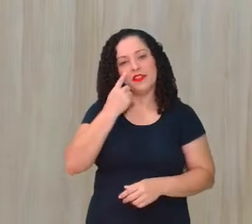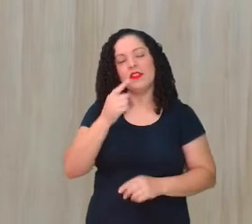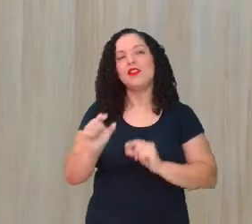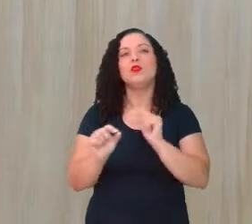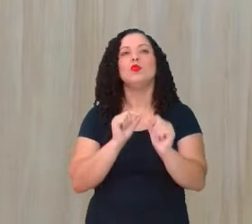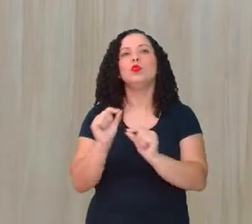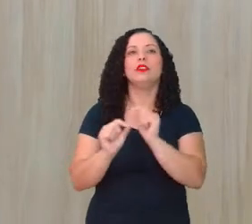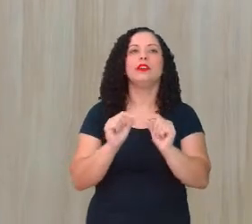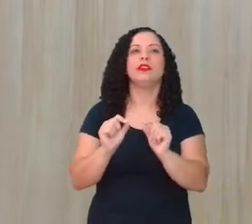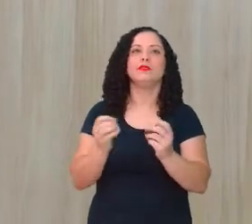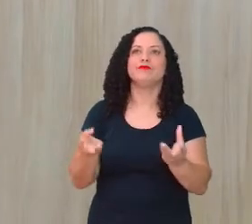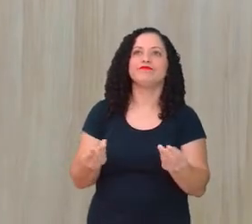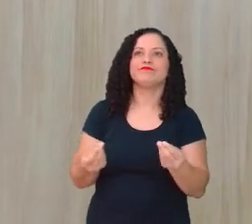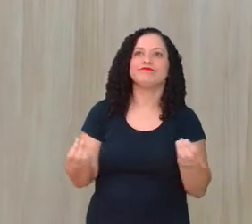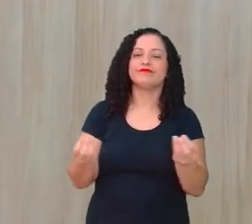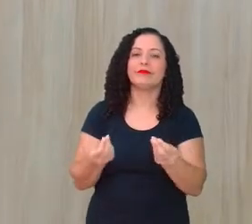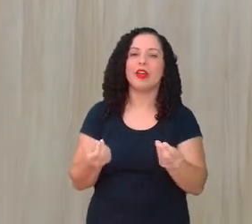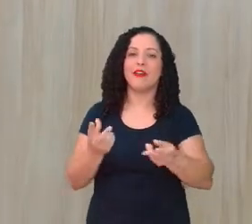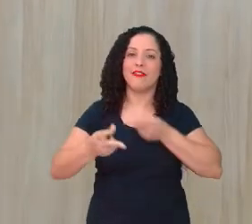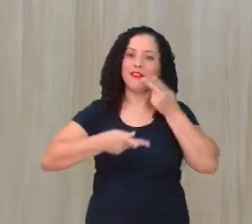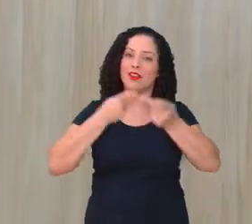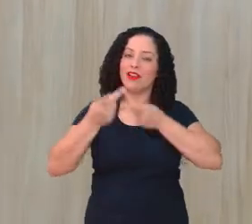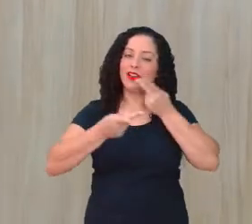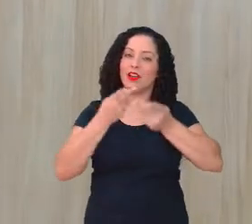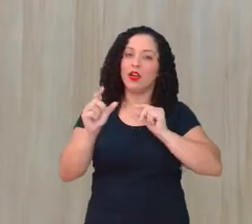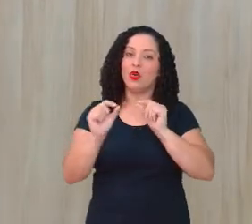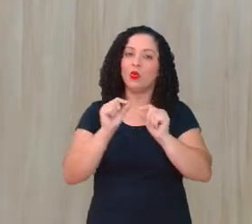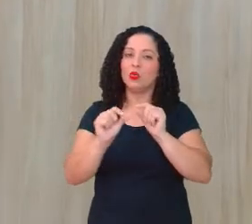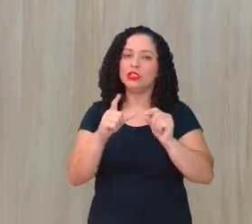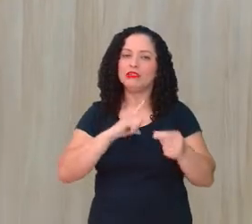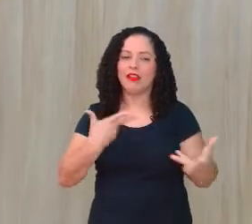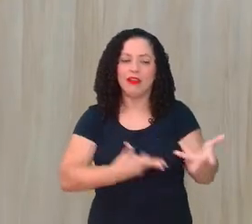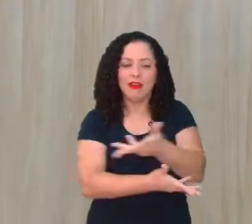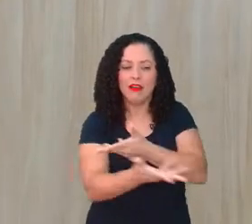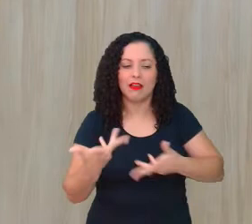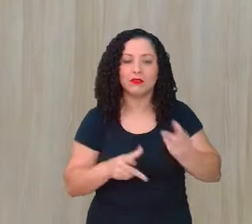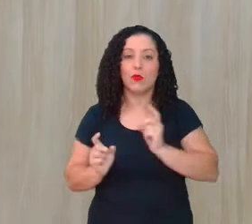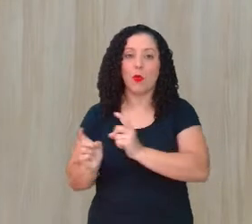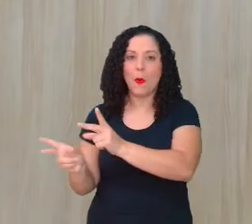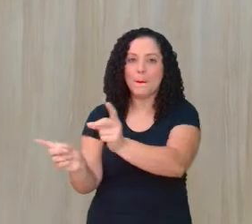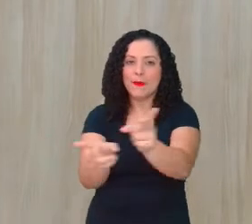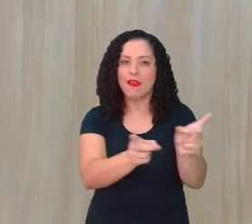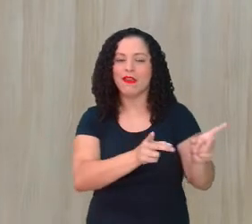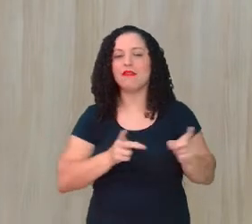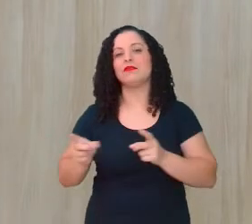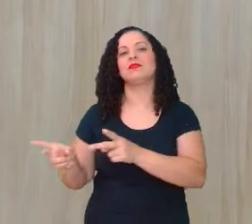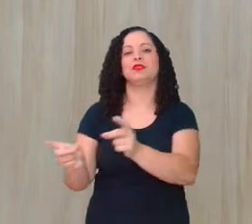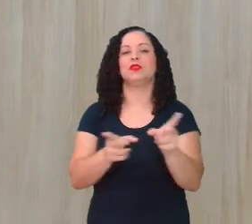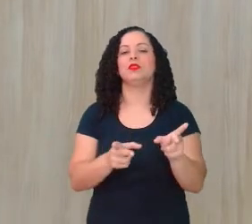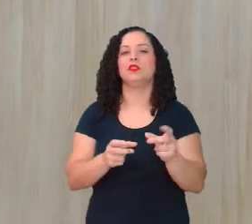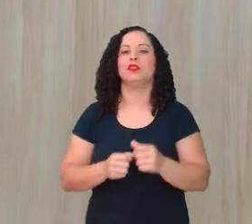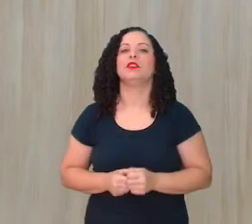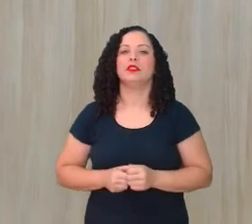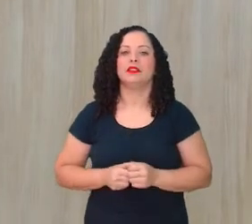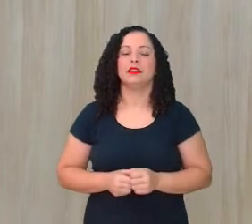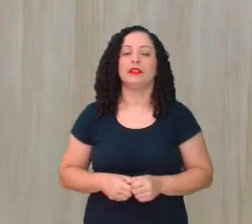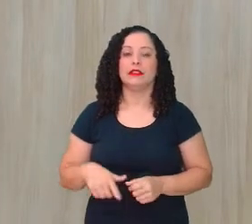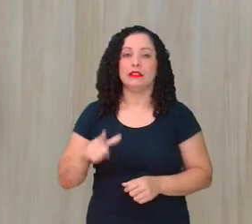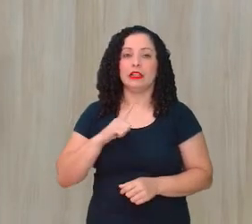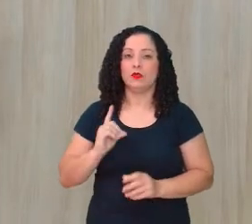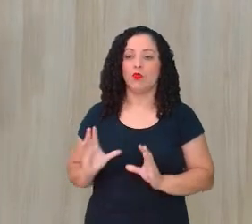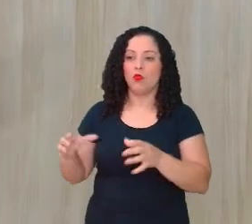burguesia, a gente está falando da classe que surgiu ligada ao comércio. Então, ao longo do tempo, a burguesia vai sofrendo alterações,